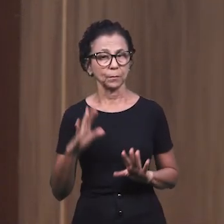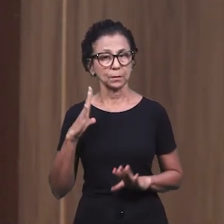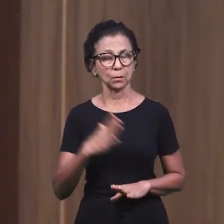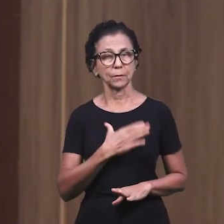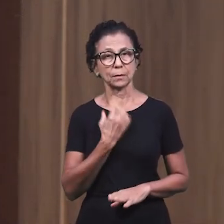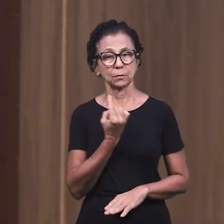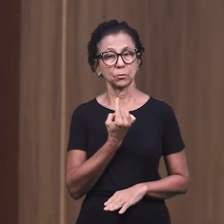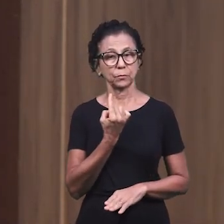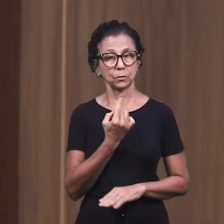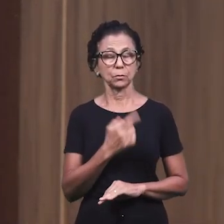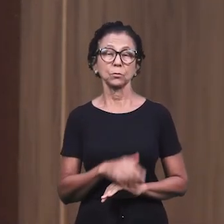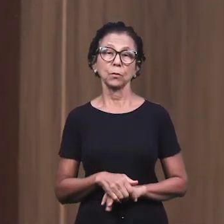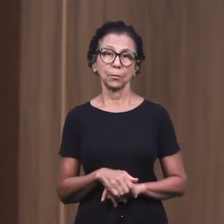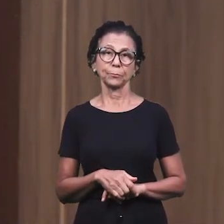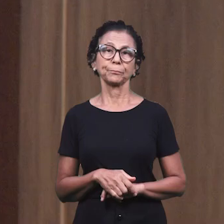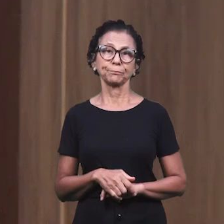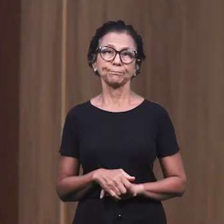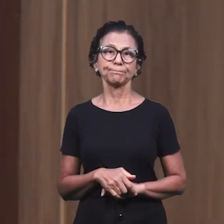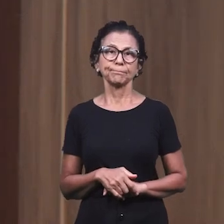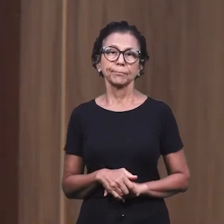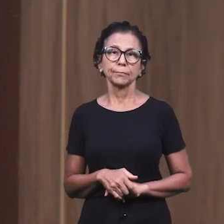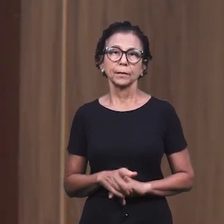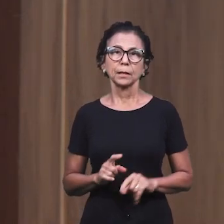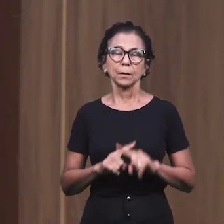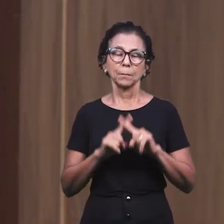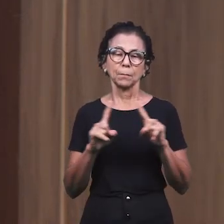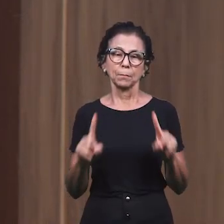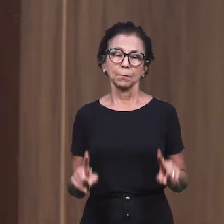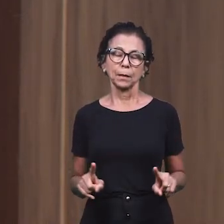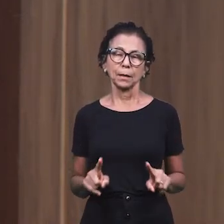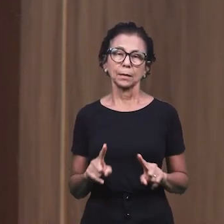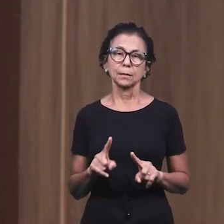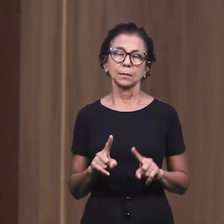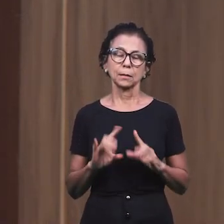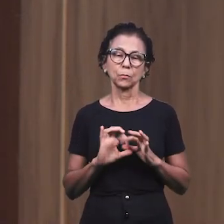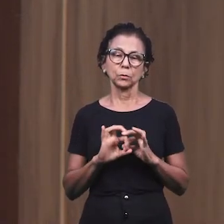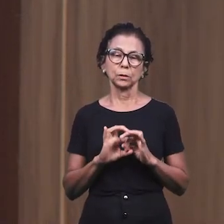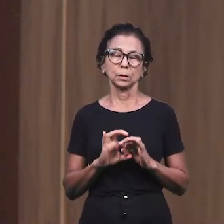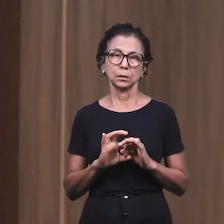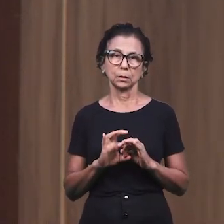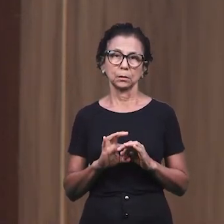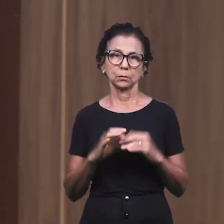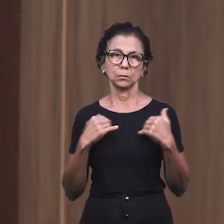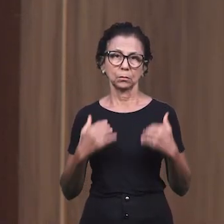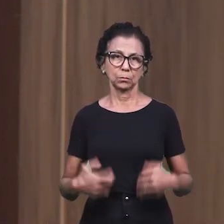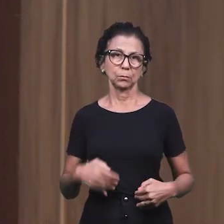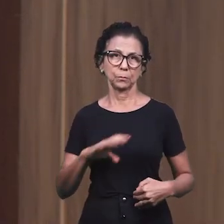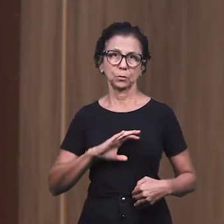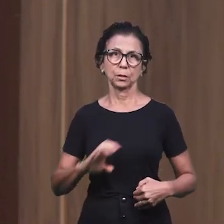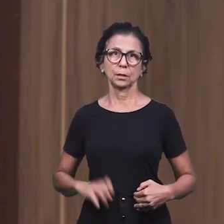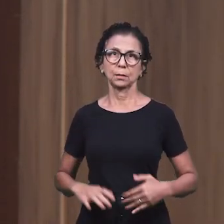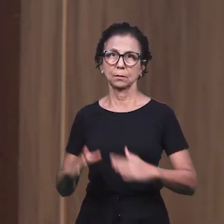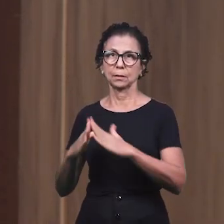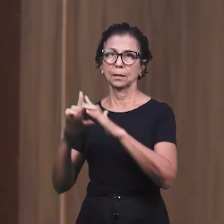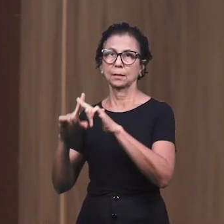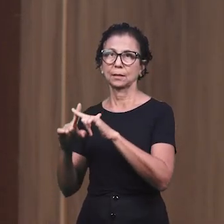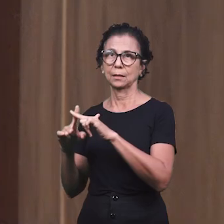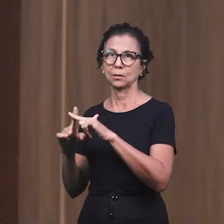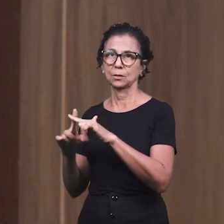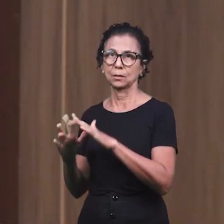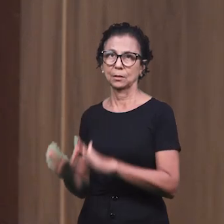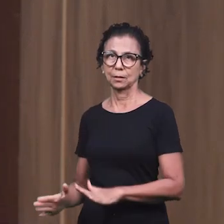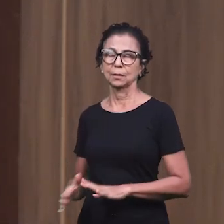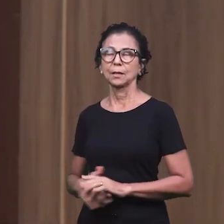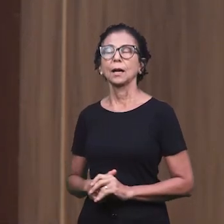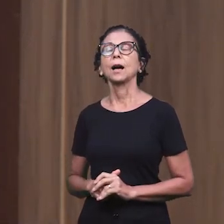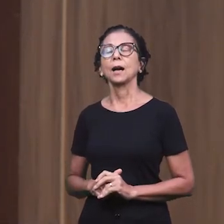que nós devemos tomar, ela é individual, mas é uma postura de participarmos do corpo da igreja de Cristo, hoje na face da terra. Aí nós andamos